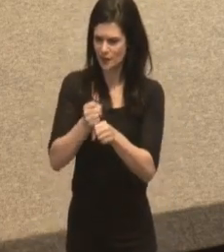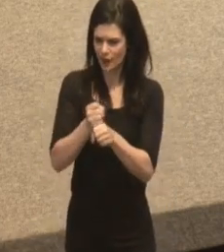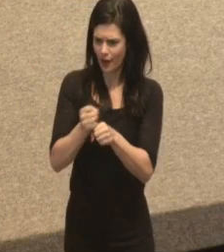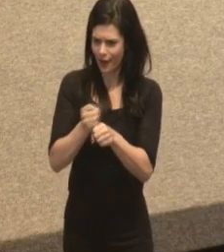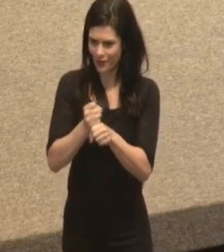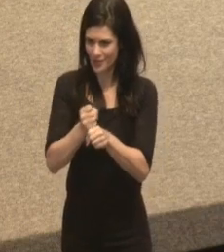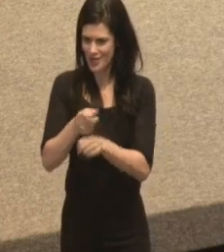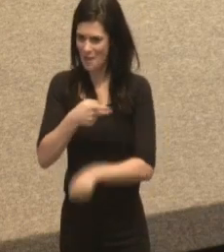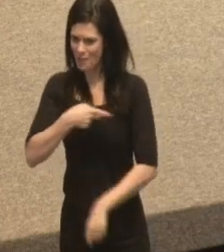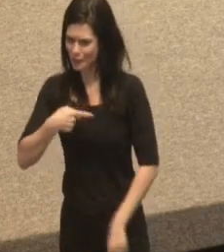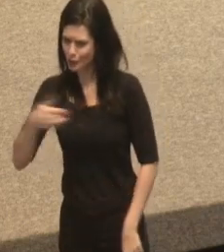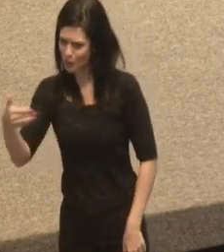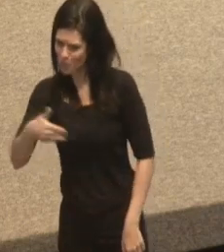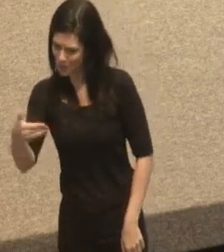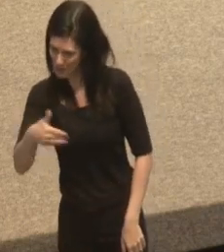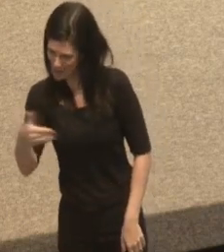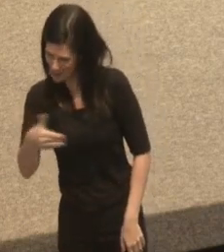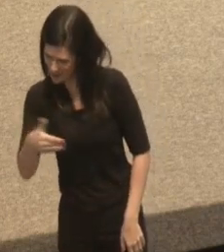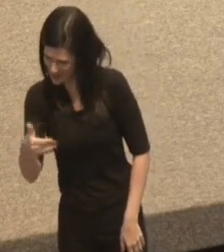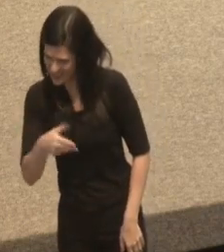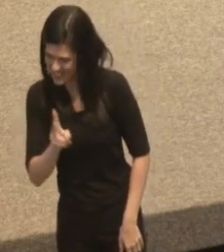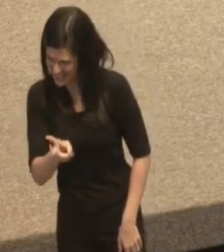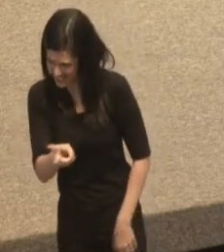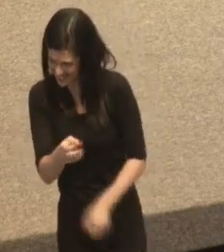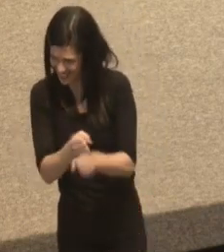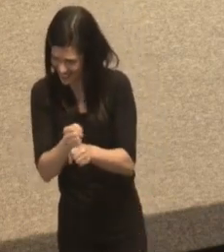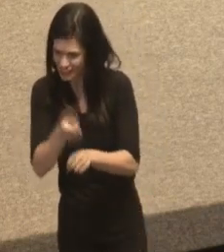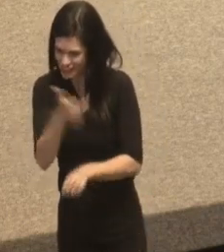E nós não queremos mexer neste calendário, pastor.